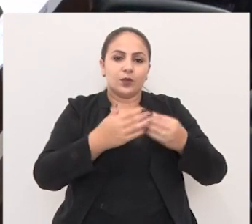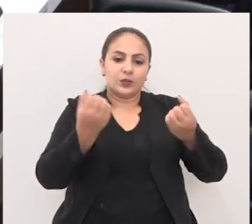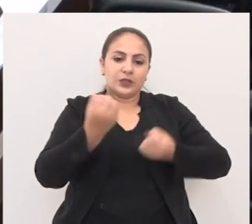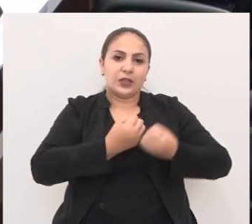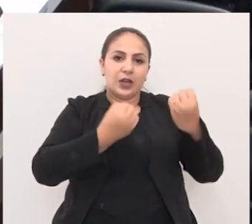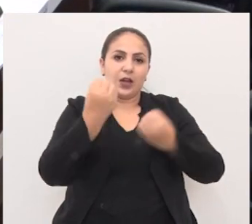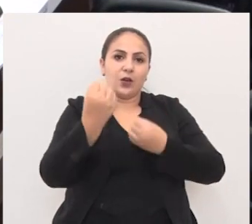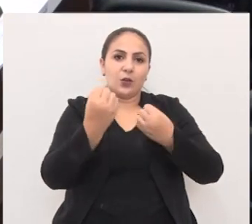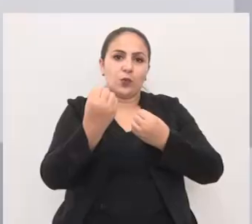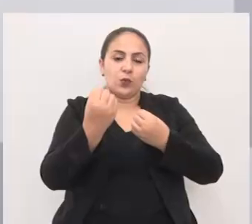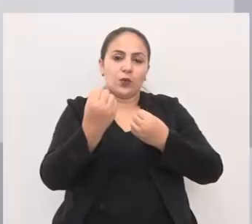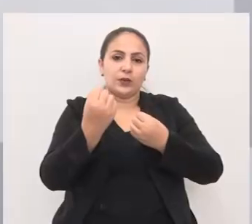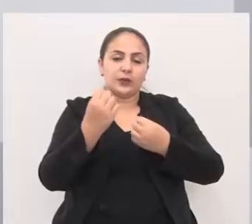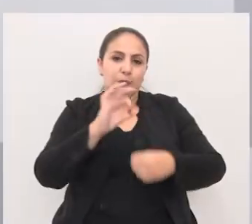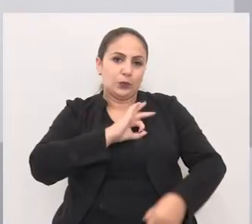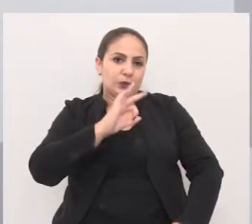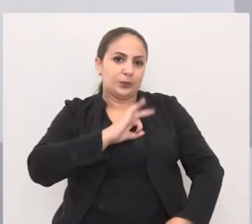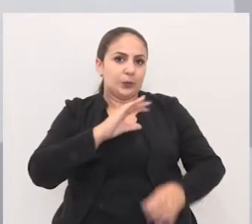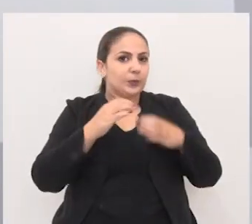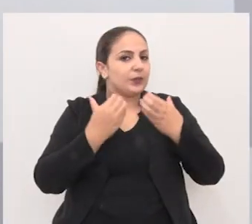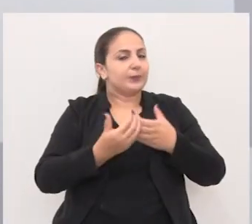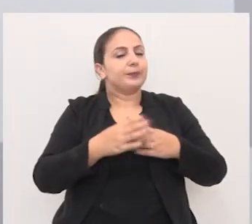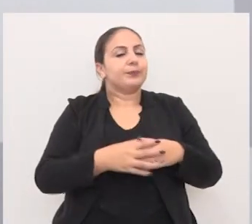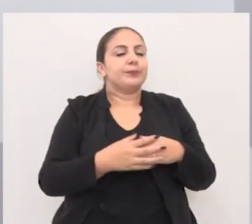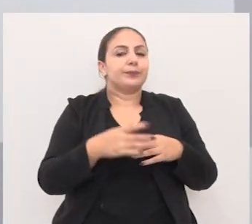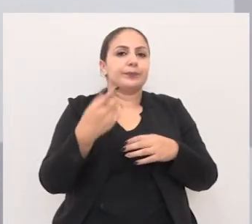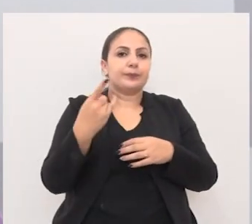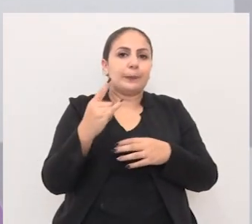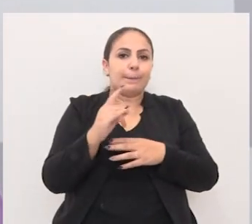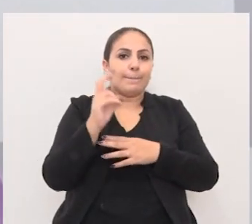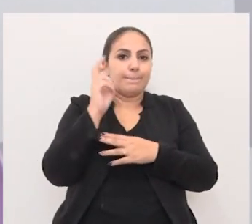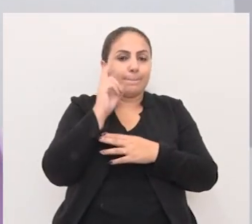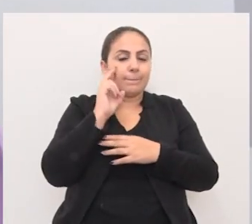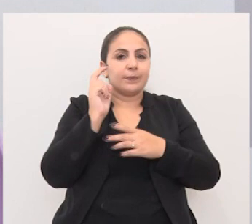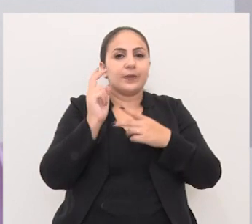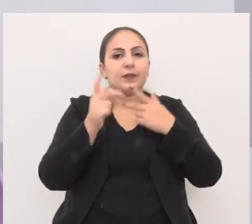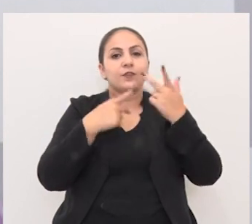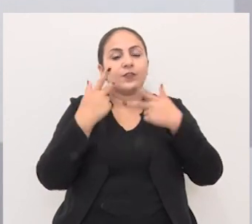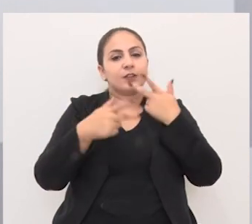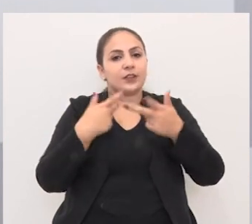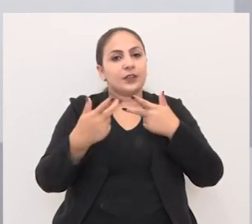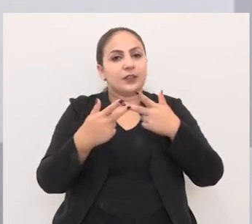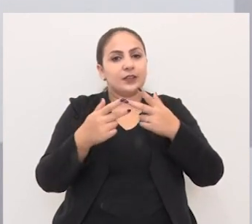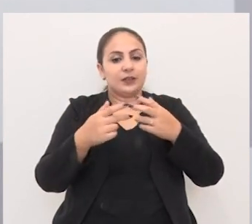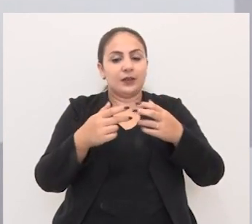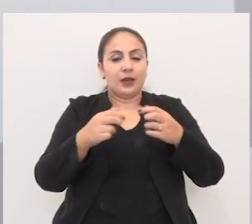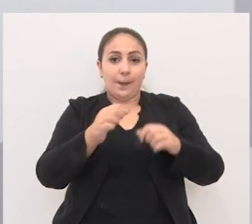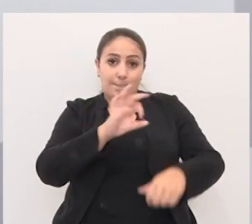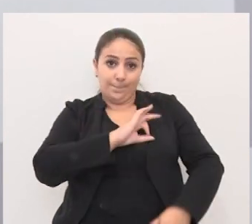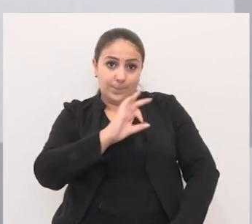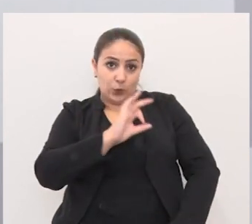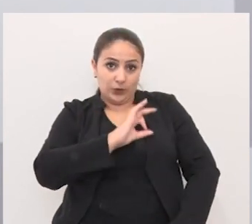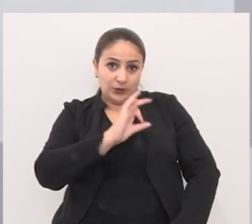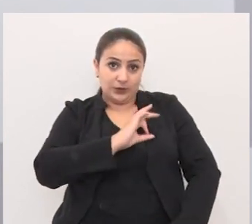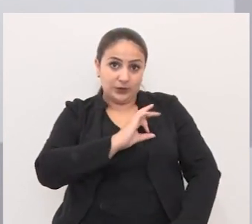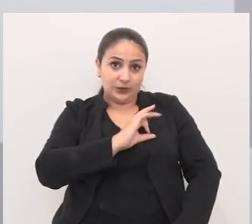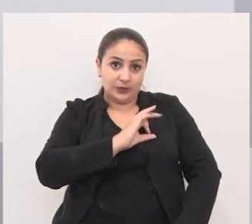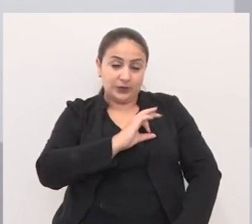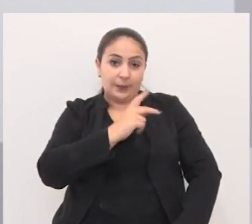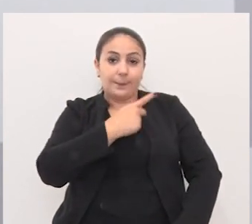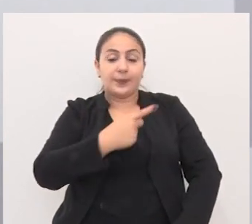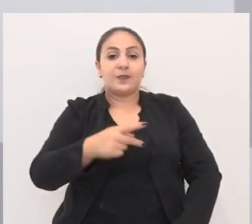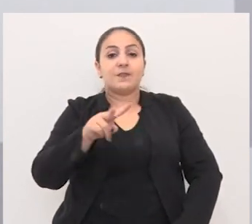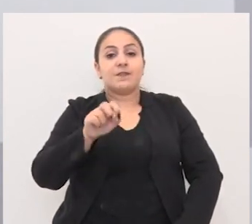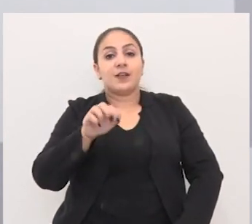a comunidade. Na última quinta-feira eu comentei no Grande Expediente que na Brigada Militar, na Presidente